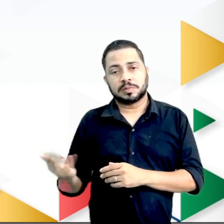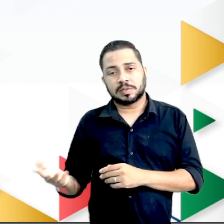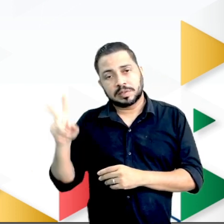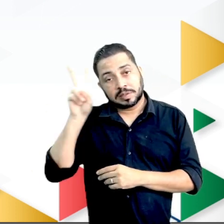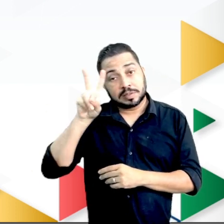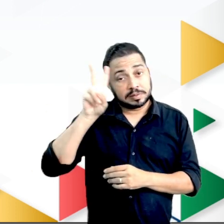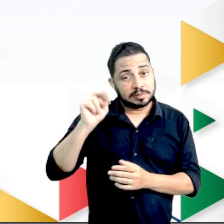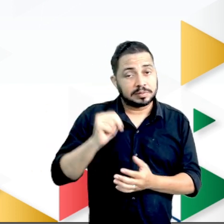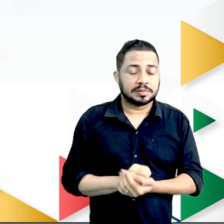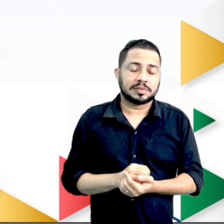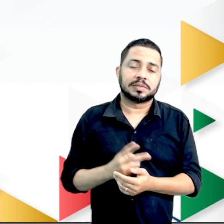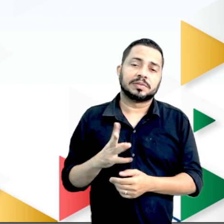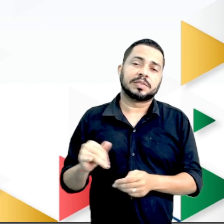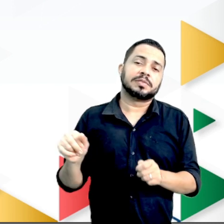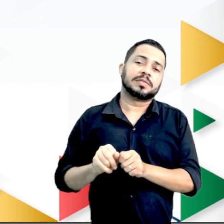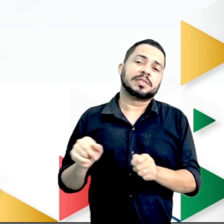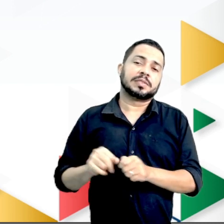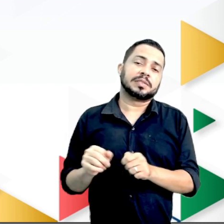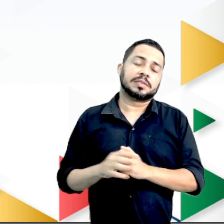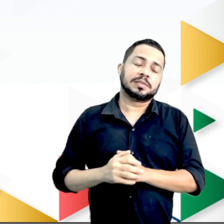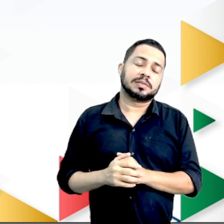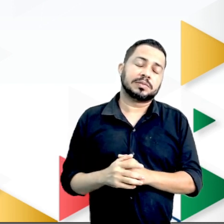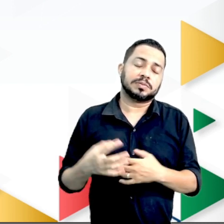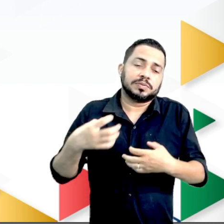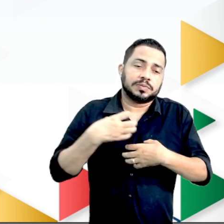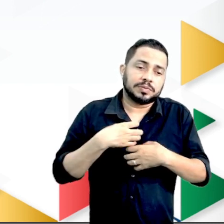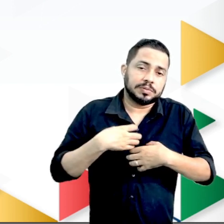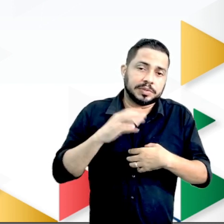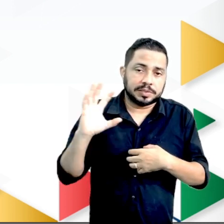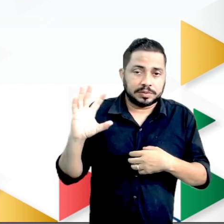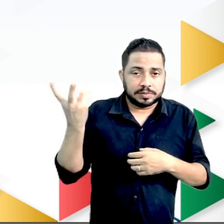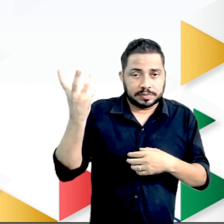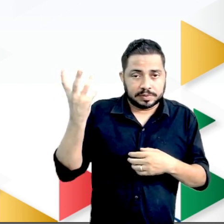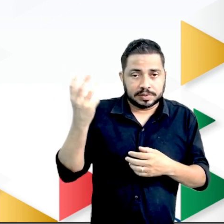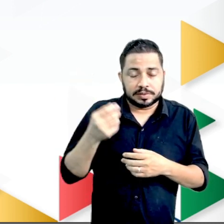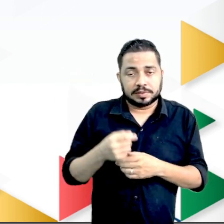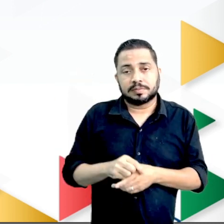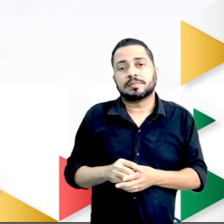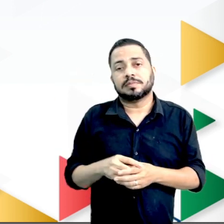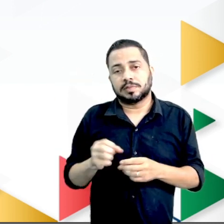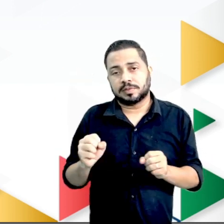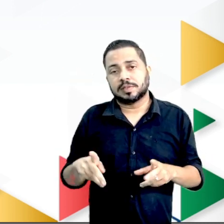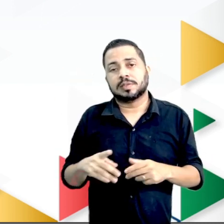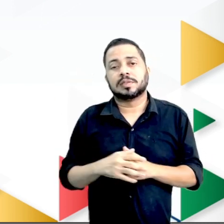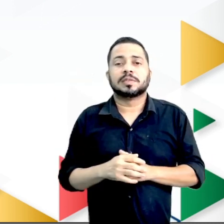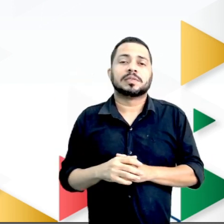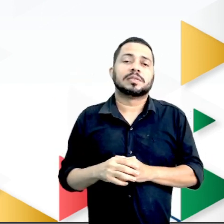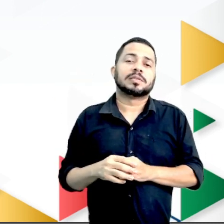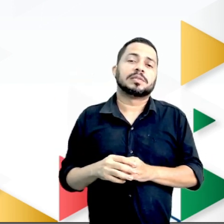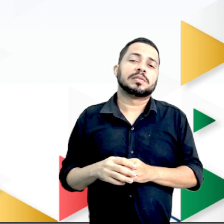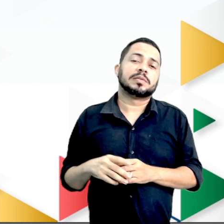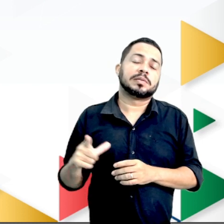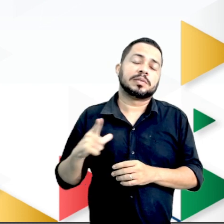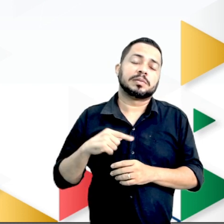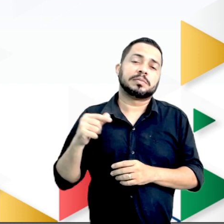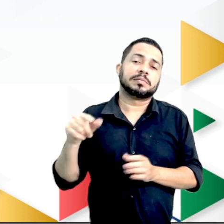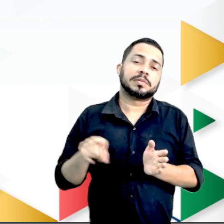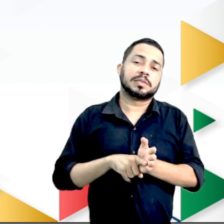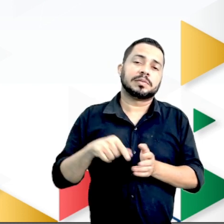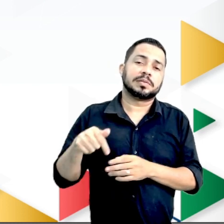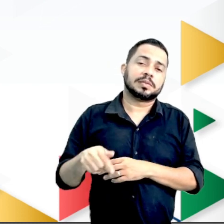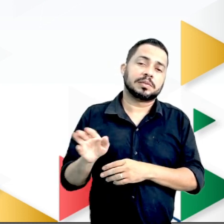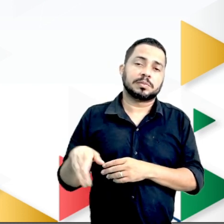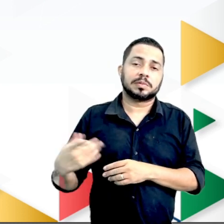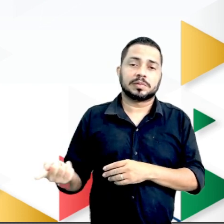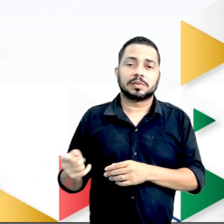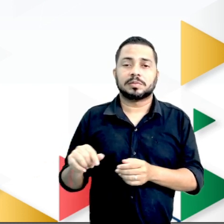disso? Então, a gente vai fazer assim, tá? Uma forma de resolução é essa, uma das, tranquilo? Passa esse menos 7 para o outro lado, ele vai